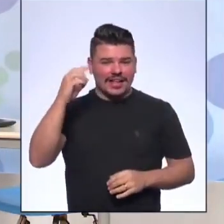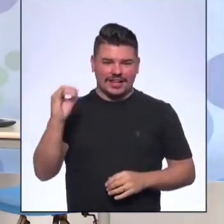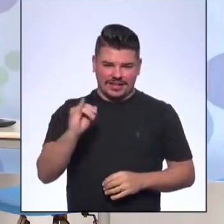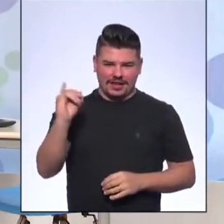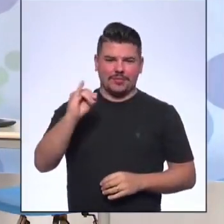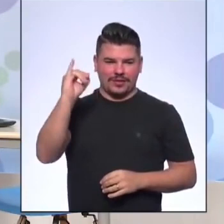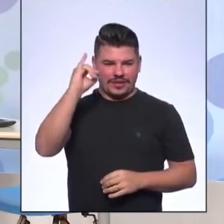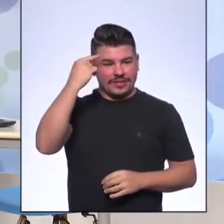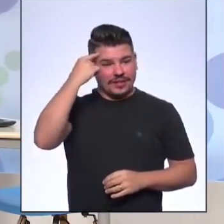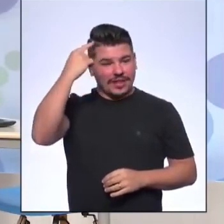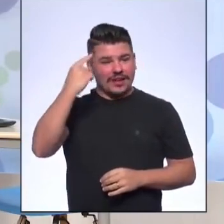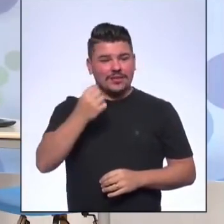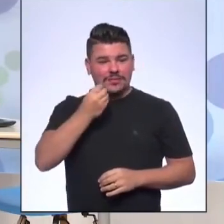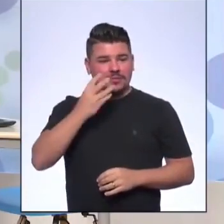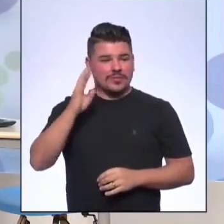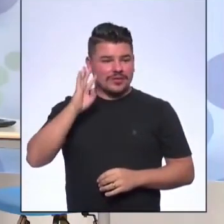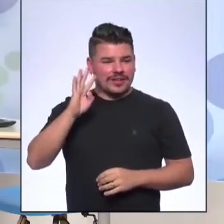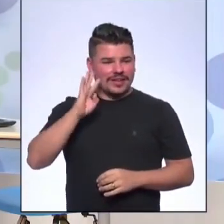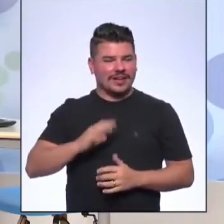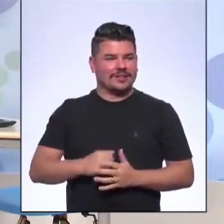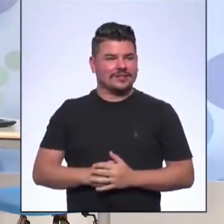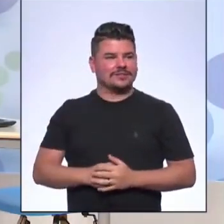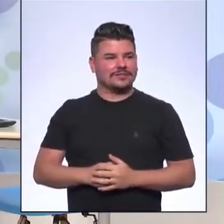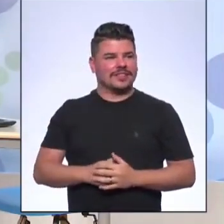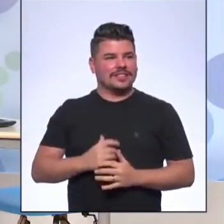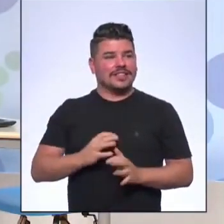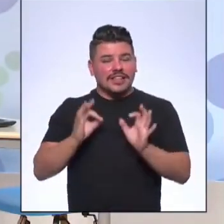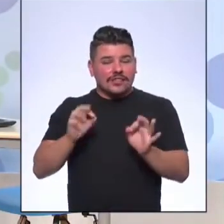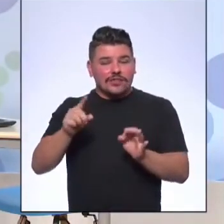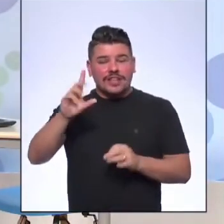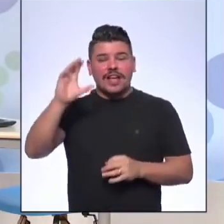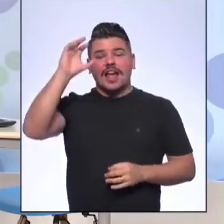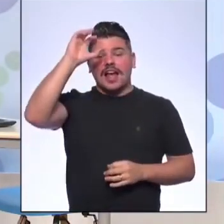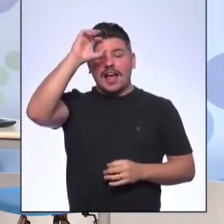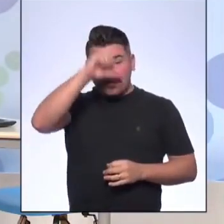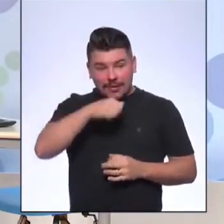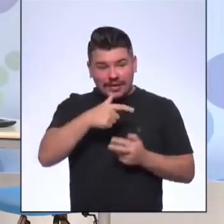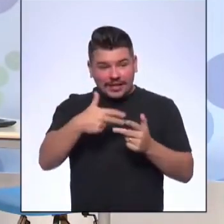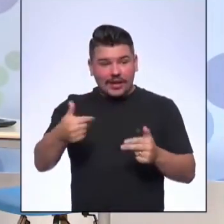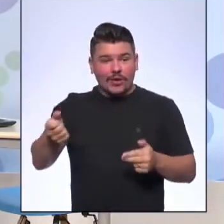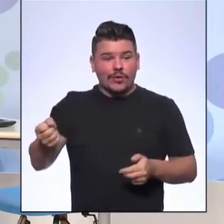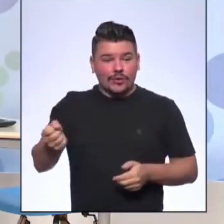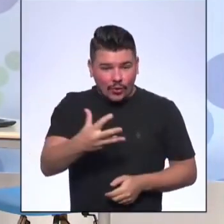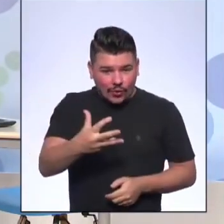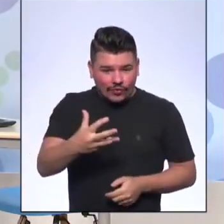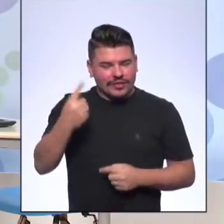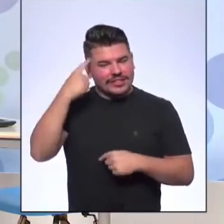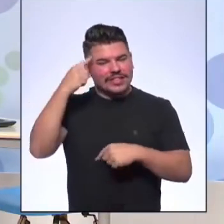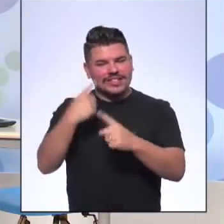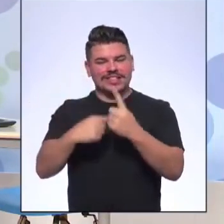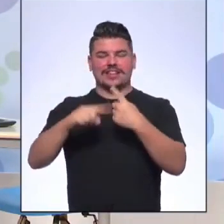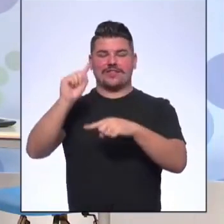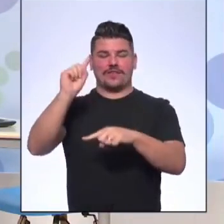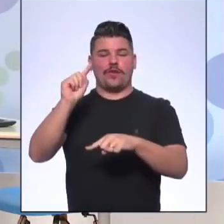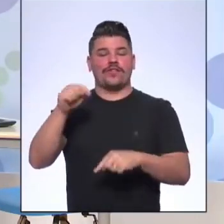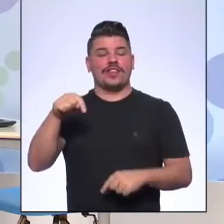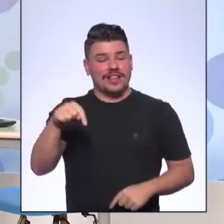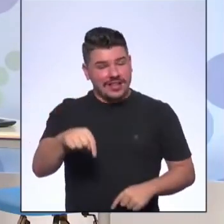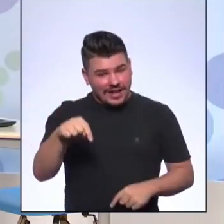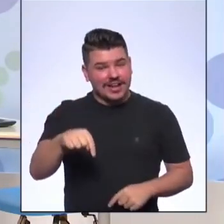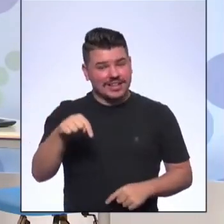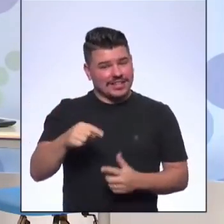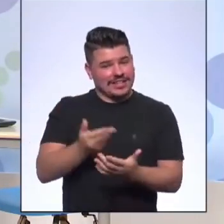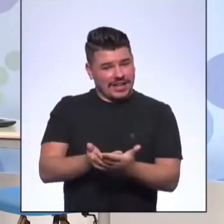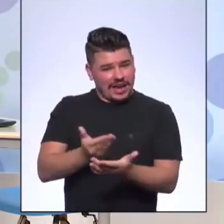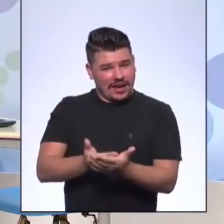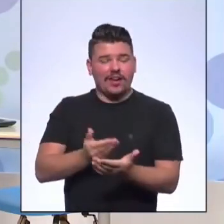né? Uma ideia bem legal, né? Porque, com certeza, né? A partir do momento que você aprende algo novo, você se desenvolve mais e aqui você vai se desenvolver